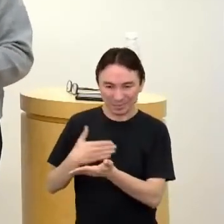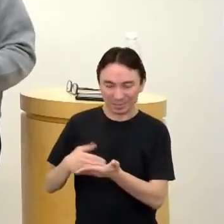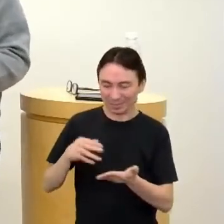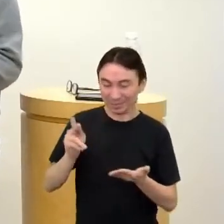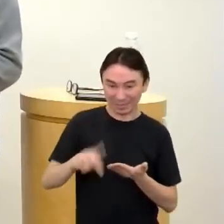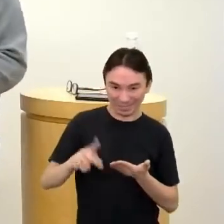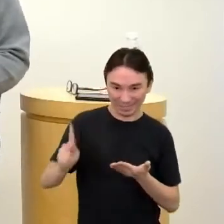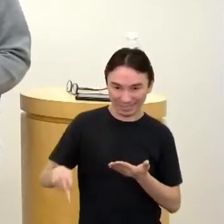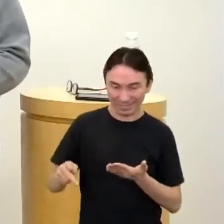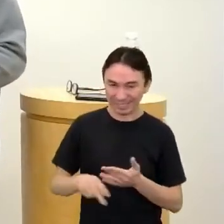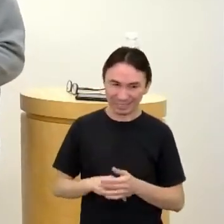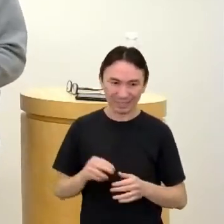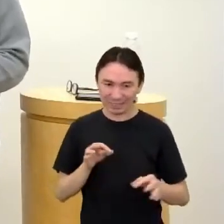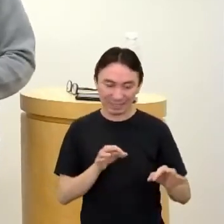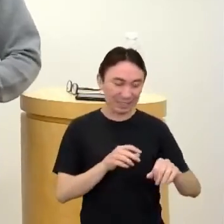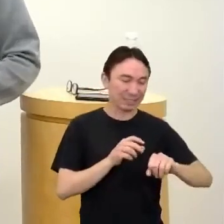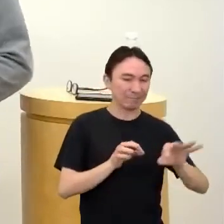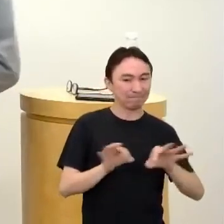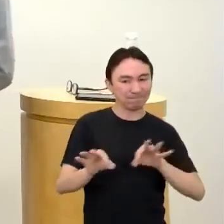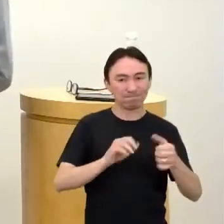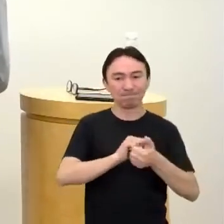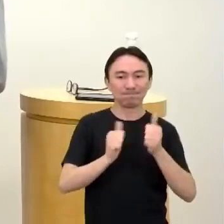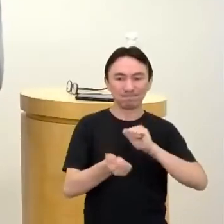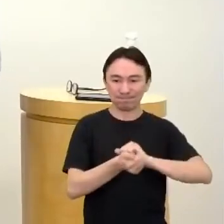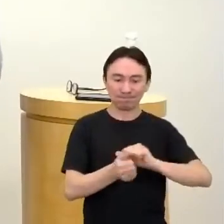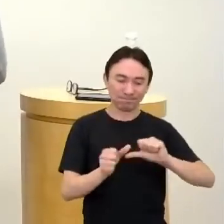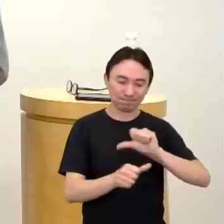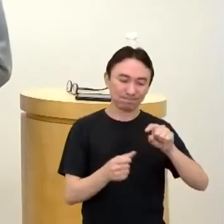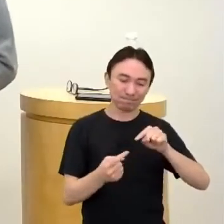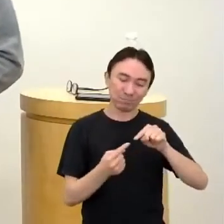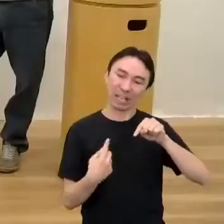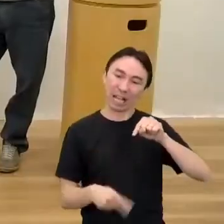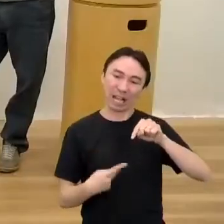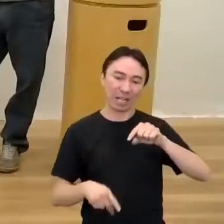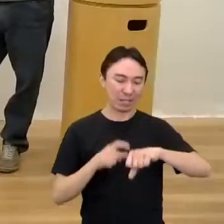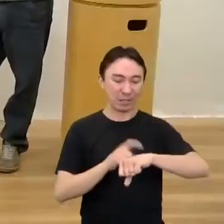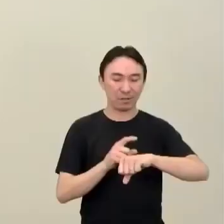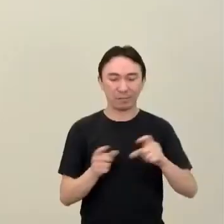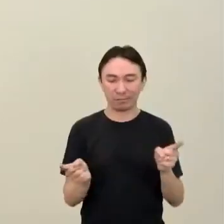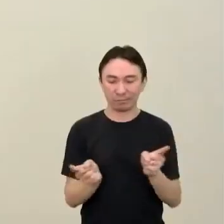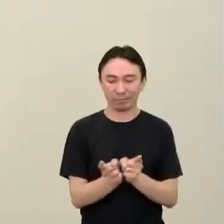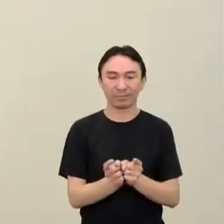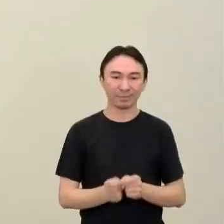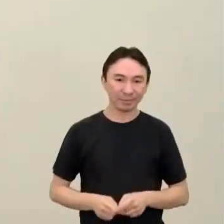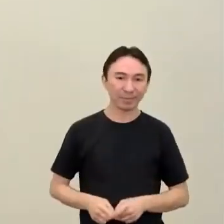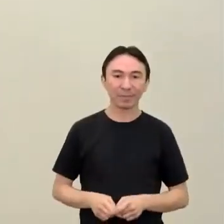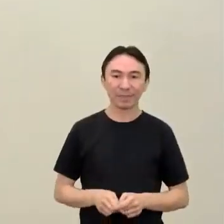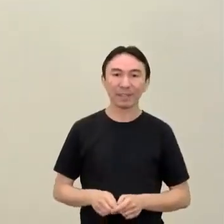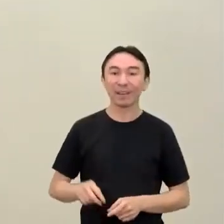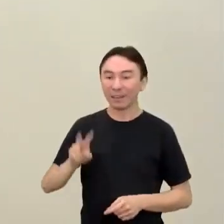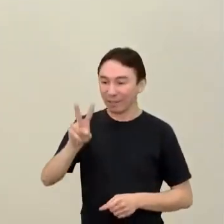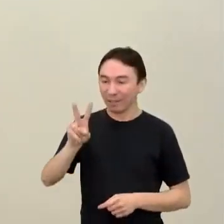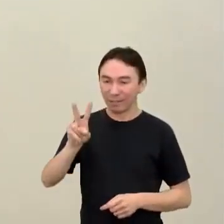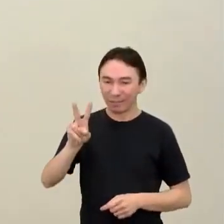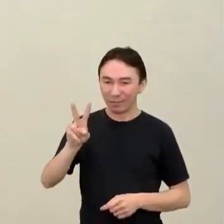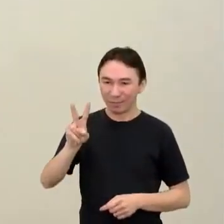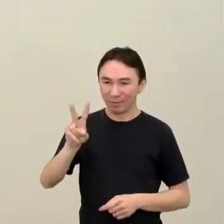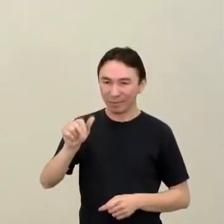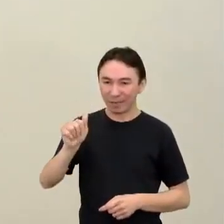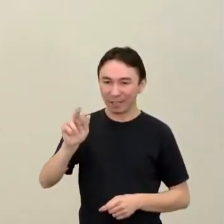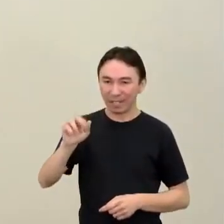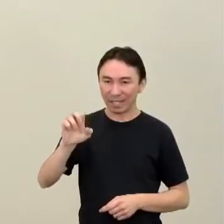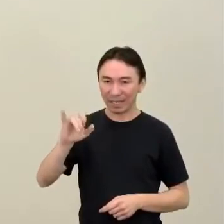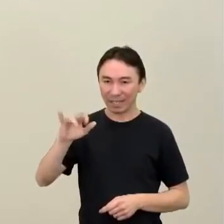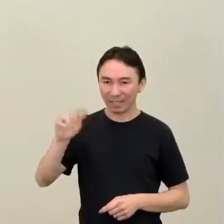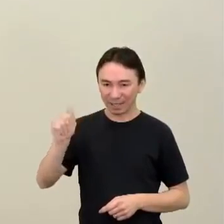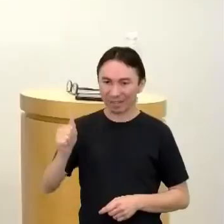gente ajusta aí pro nosso tempo, pra nossa condição de aula. Beleza, Vivi? A professora Valéria tá concordando, ela também faz isso. E ela disse que foi muito didático, tava